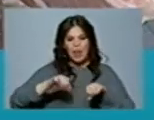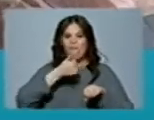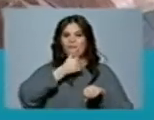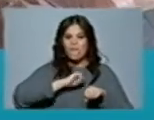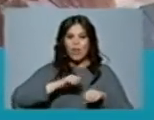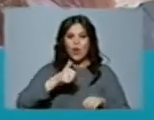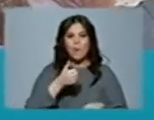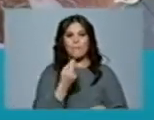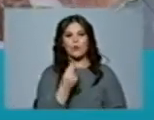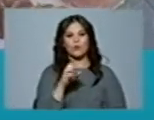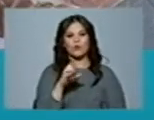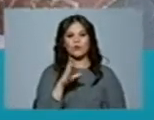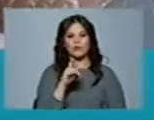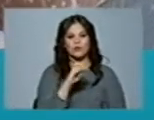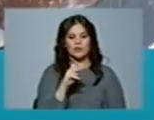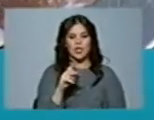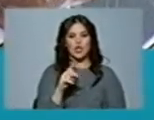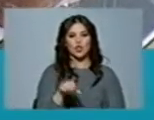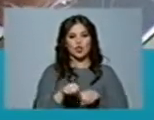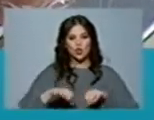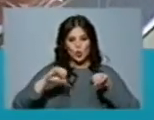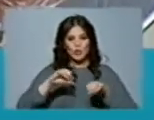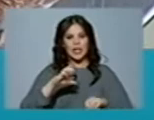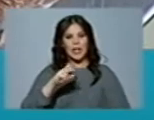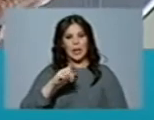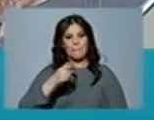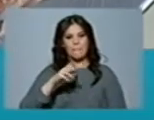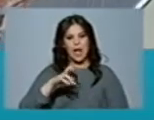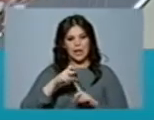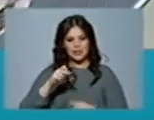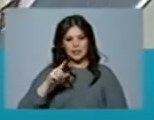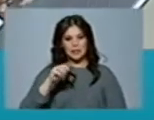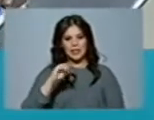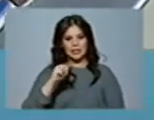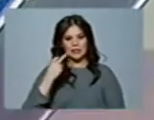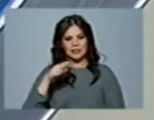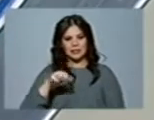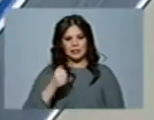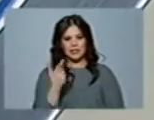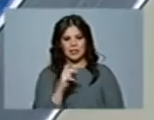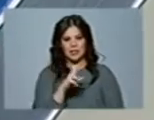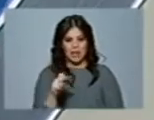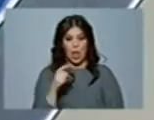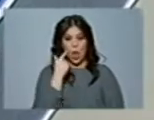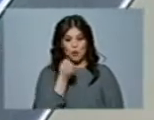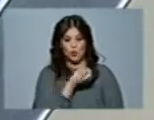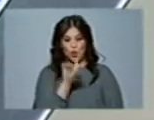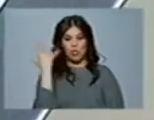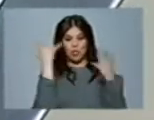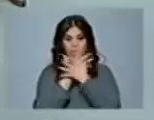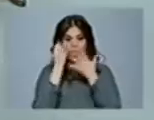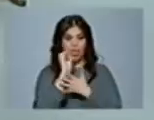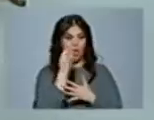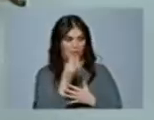bucheira, um chouriço de cabaça e uma sangueira. Vejam só a diversidade de enchidos que constam deste cozido. Para 3 dias, portanto. Vai